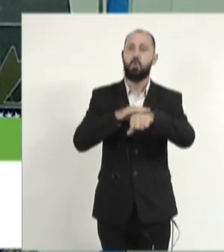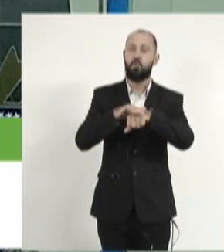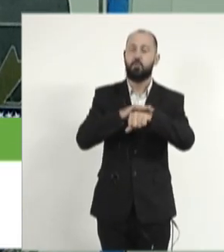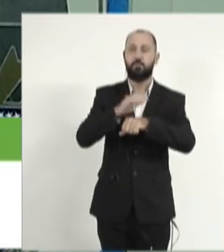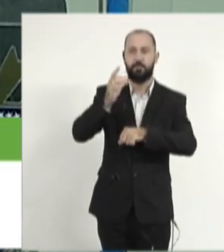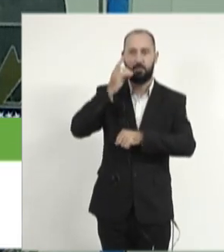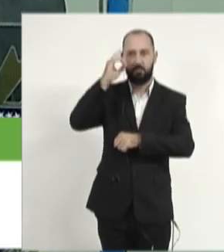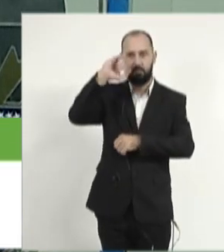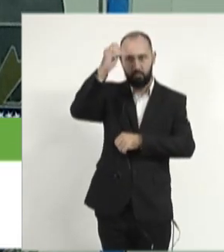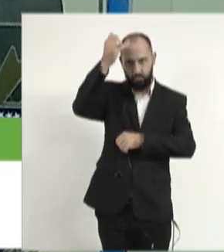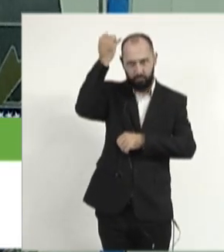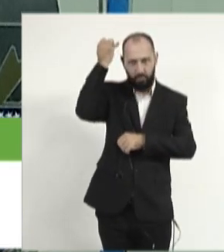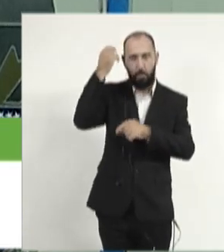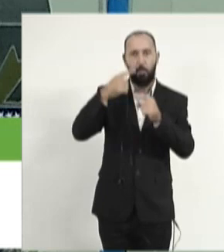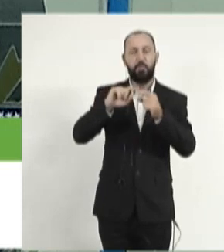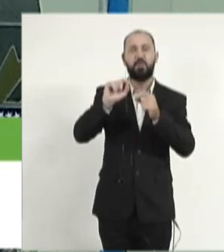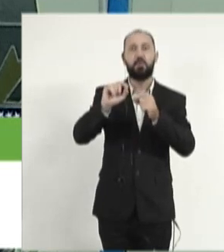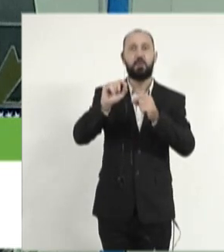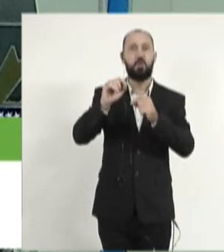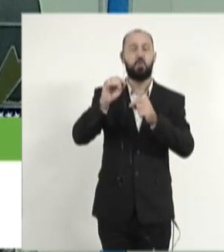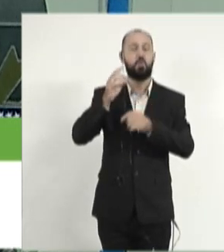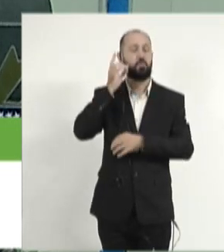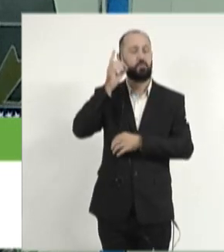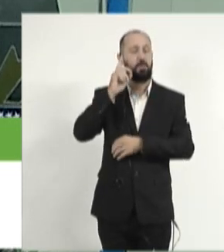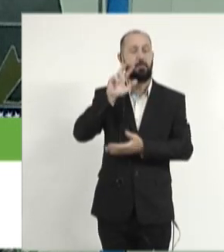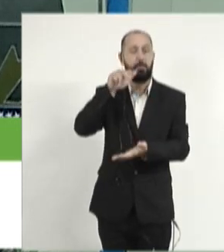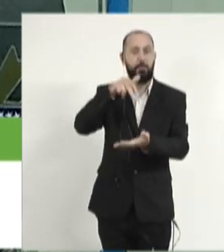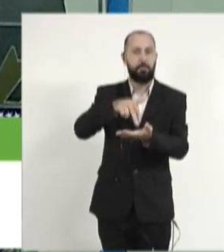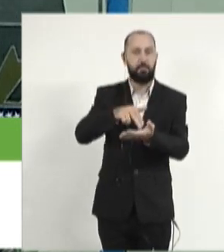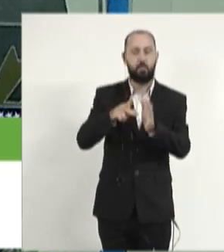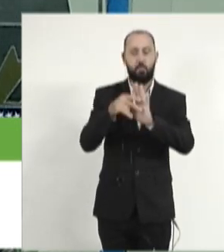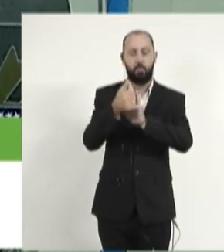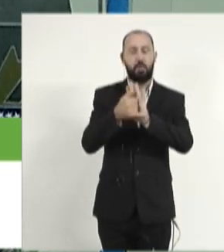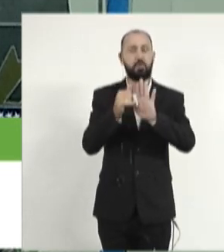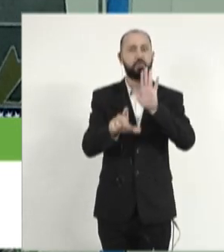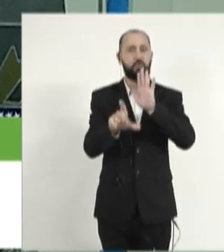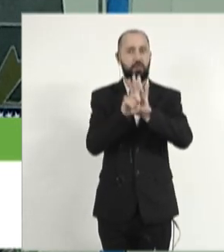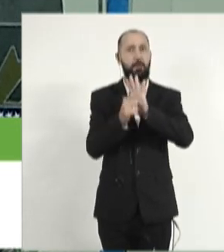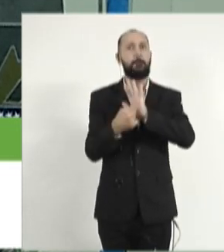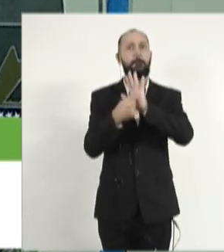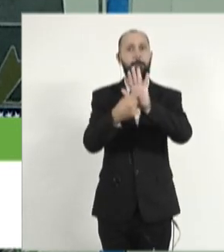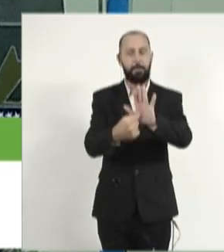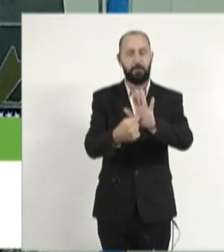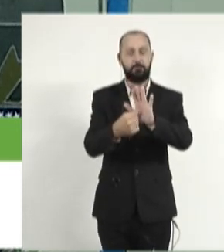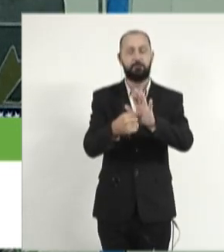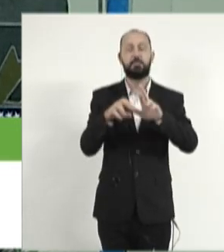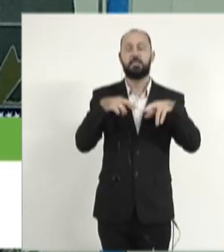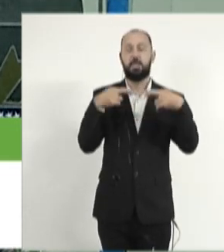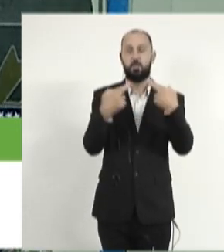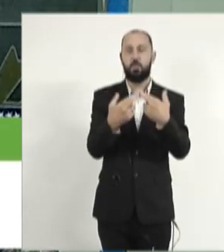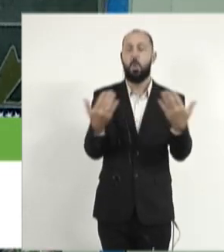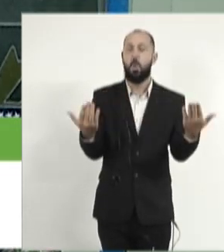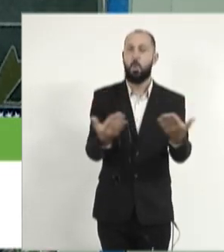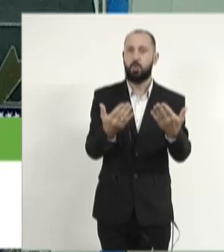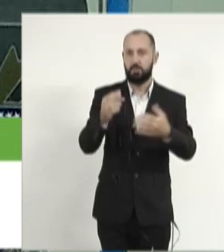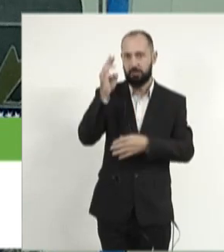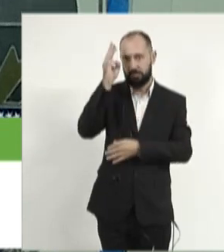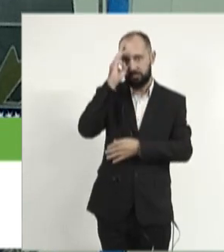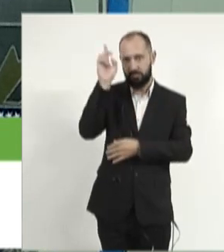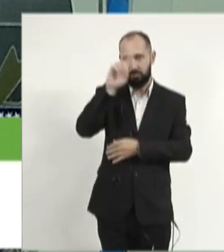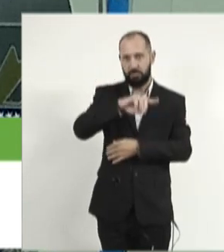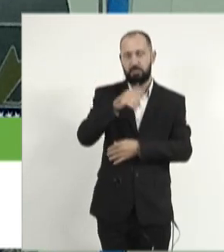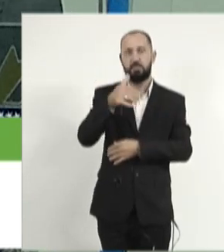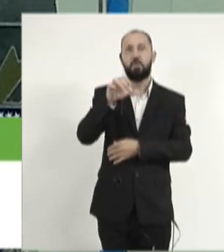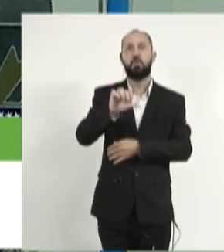sobre o deputado Júnior Mock, porque o parlamentar apresentou um outro projeto de lei também na sessão dessa terça-feira, 19 de março.